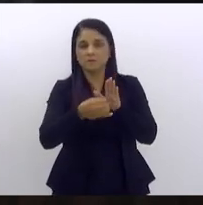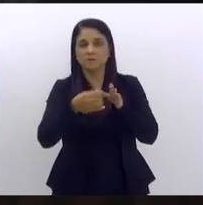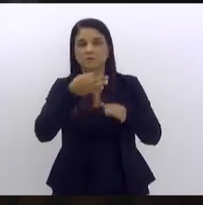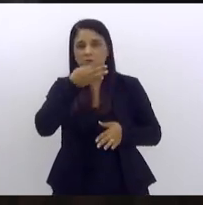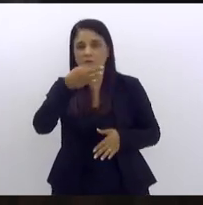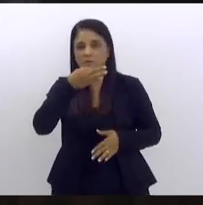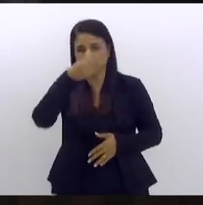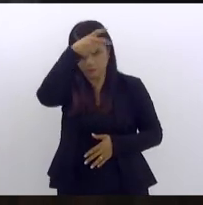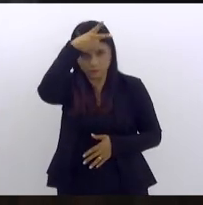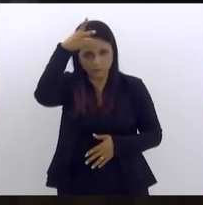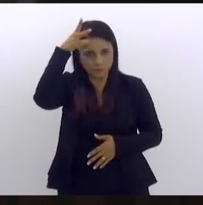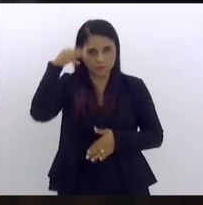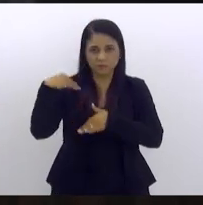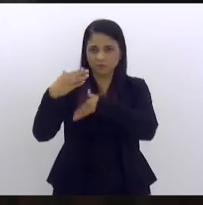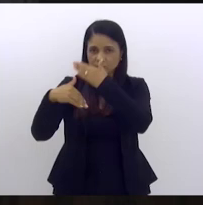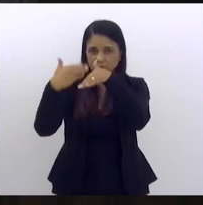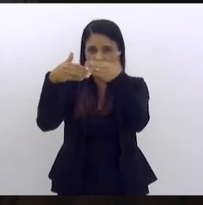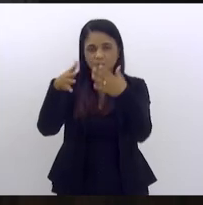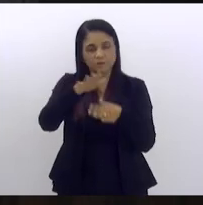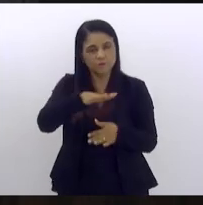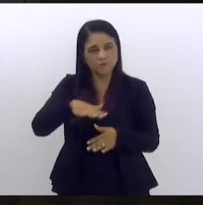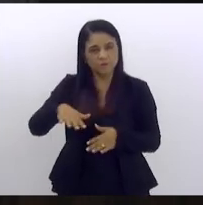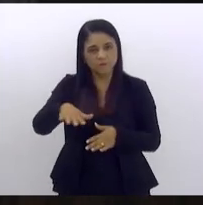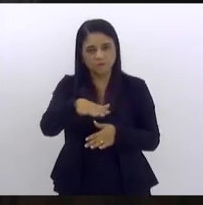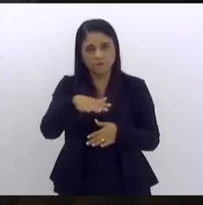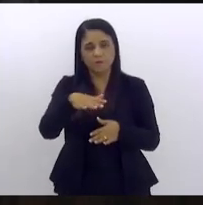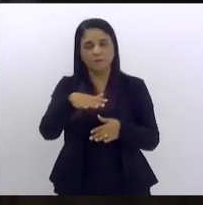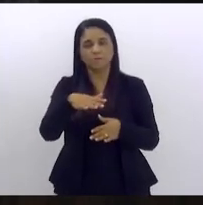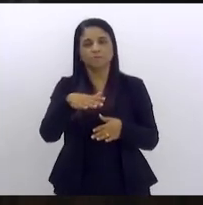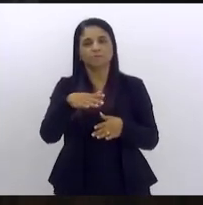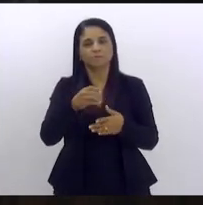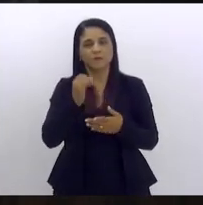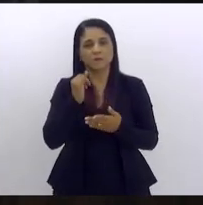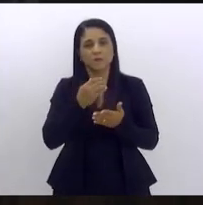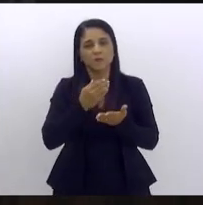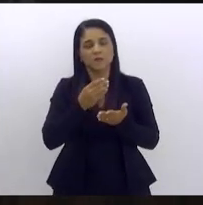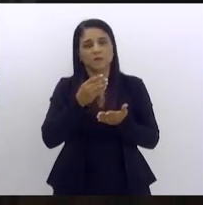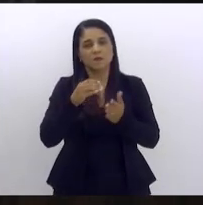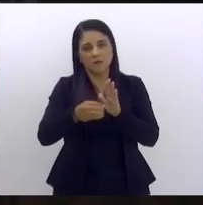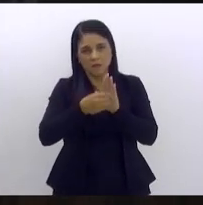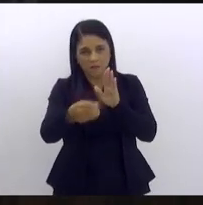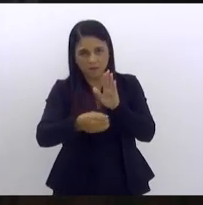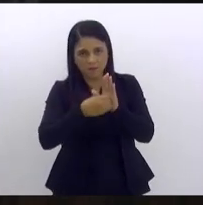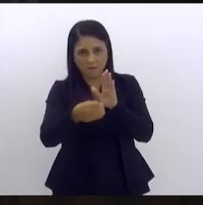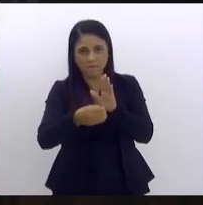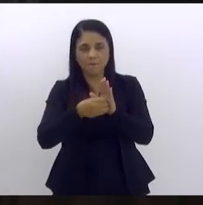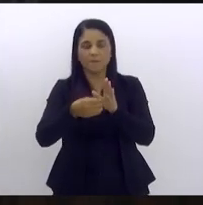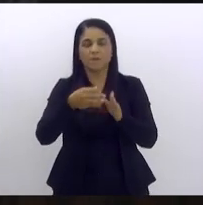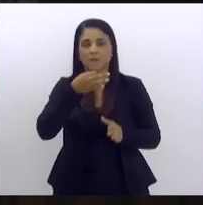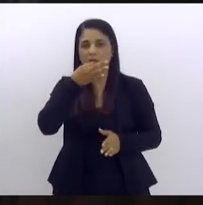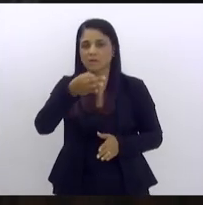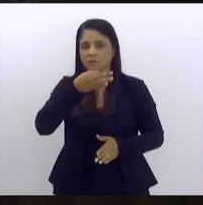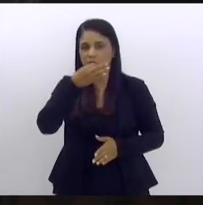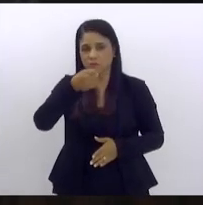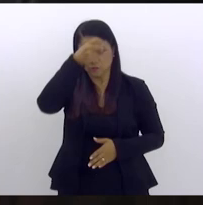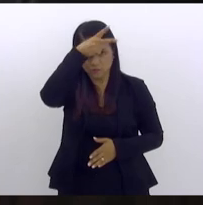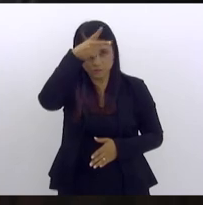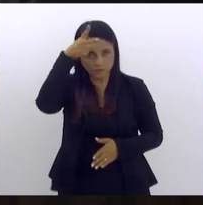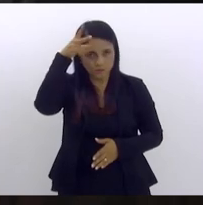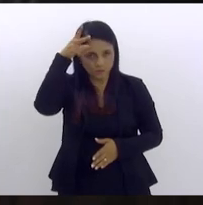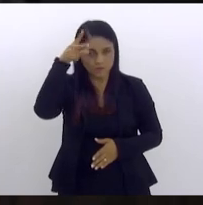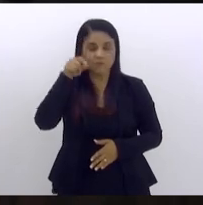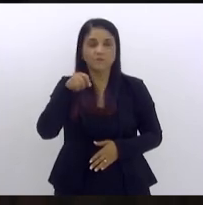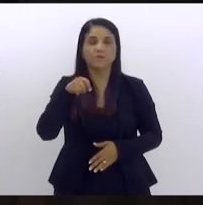Assuntos Municipais de Desenvolvimento Regional, para emitir parecer pela Comissão de Assuntos Municipais,